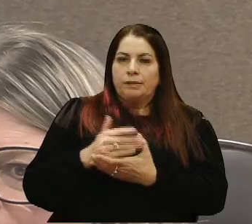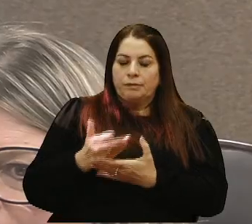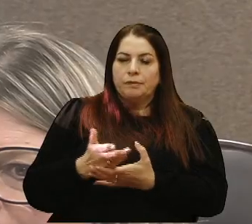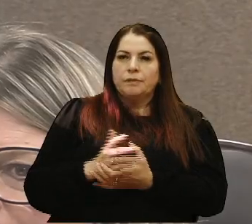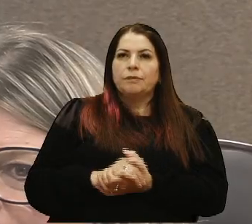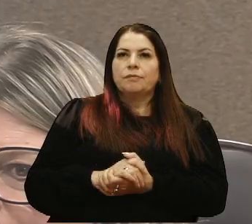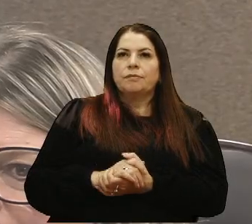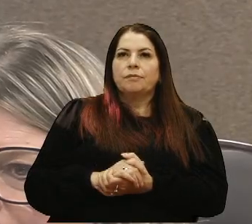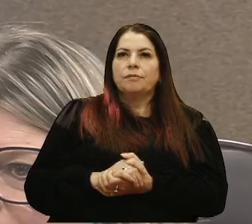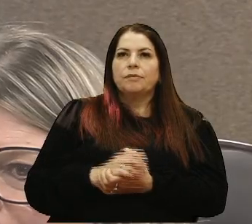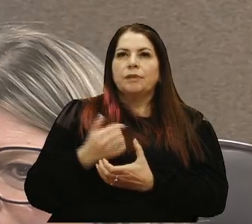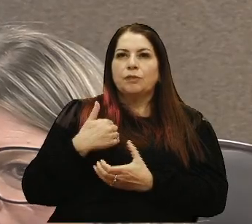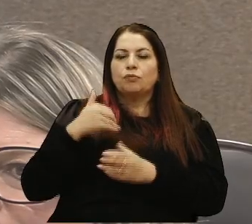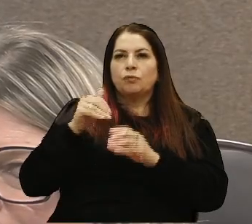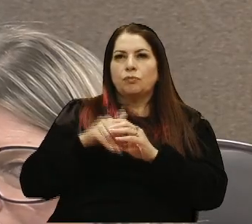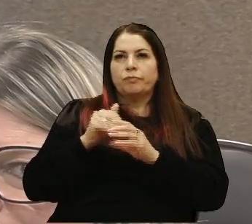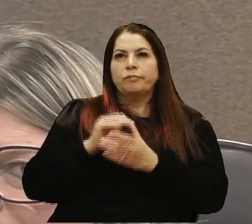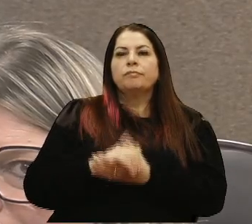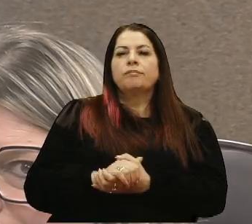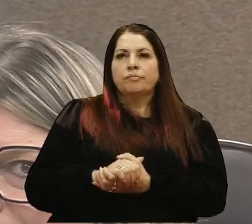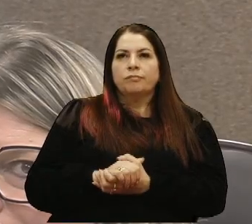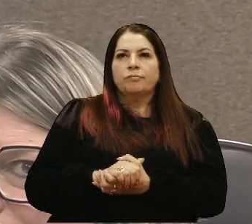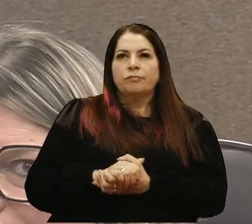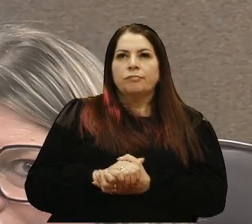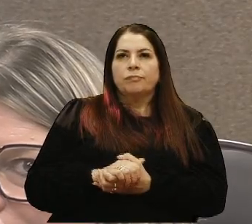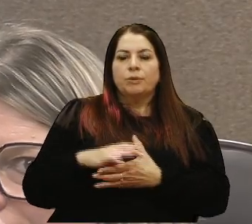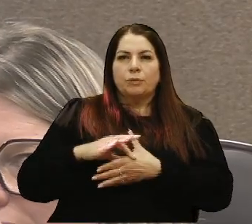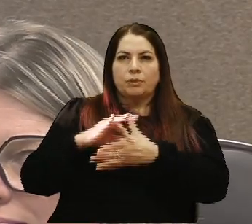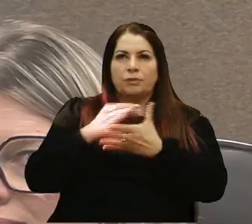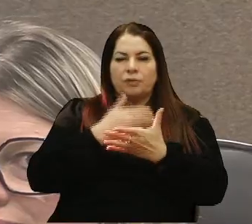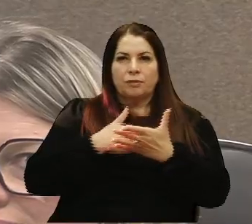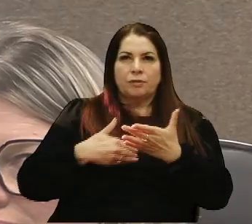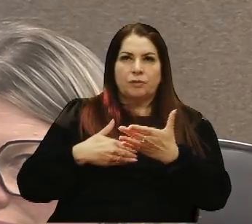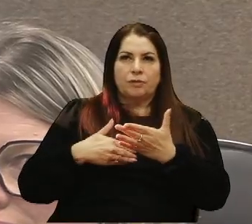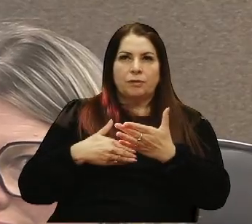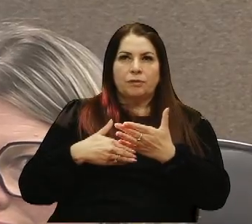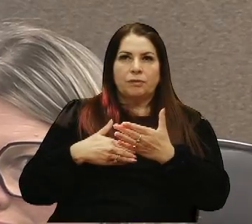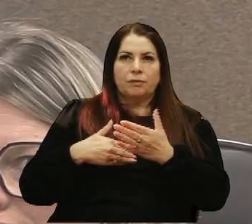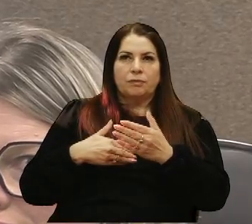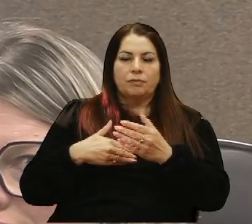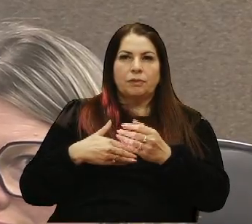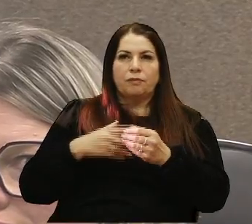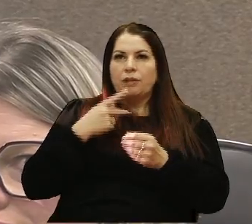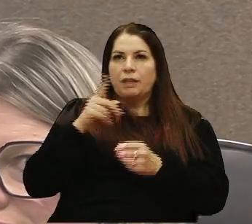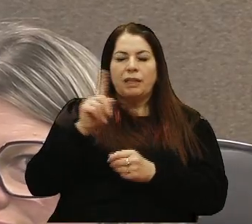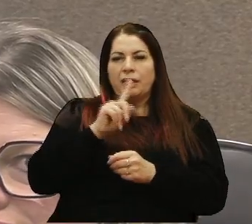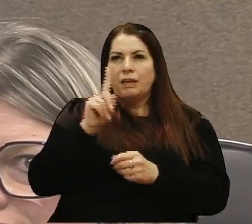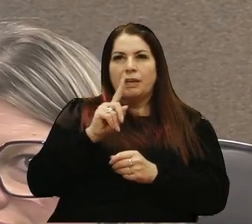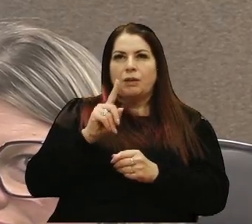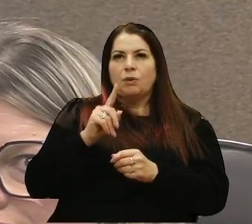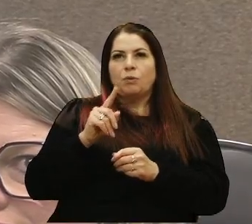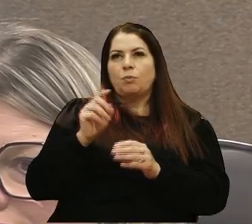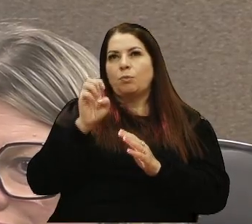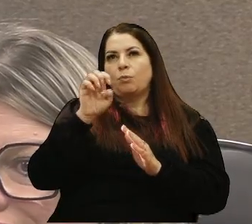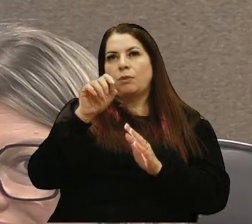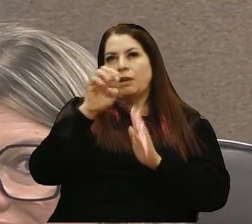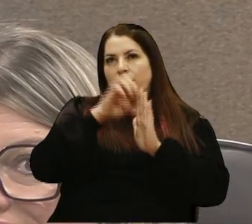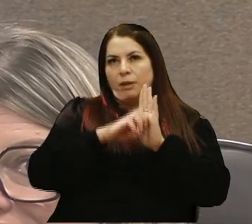Então, eu voto, né? O líder do governo mandou orientar não à emenda, né? Votar não à emenda, nós vamos votar não à